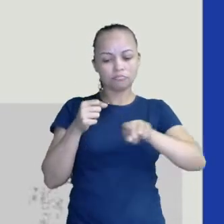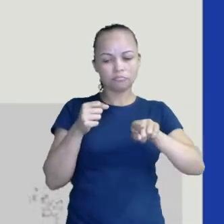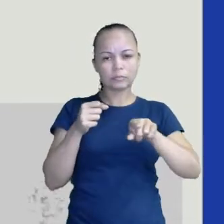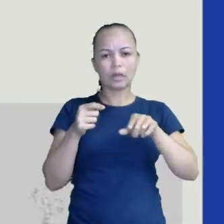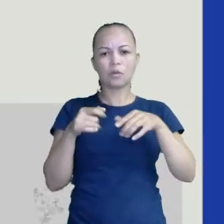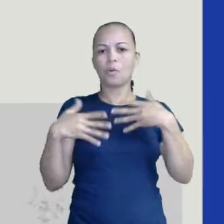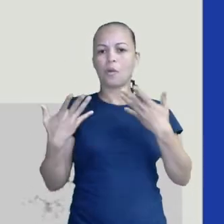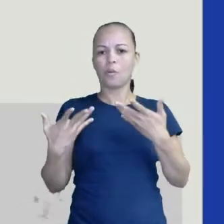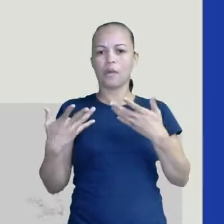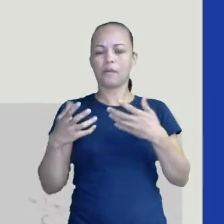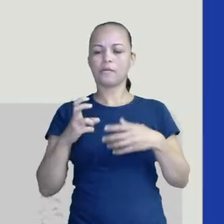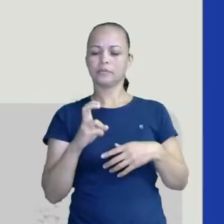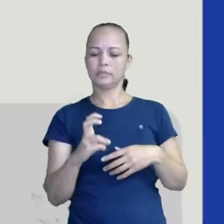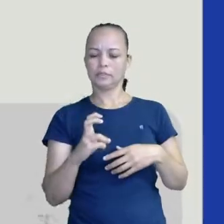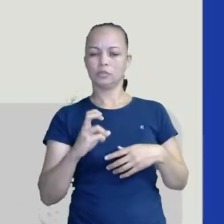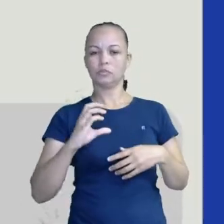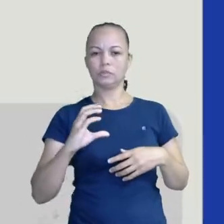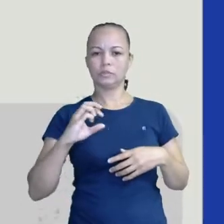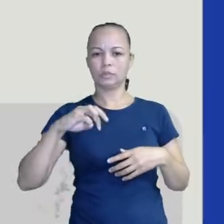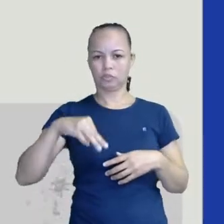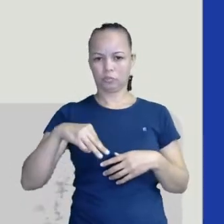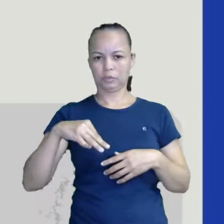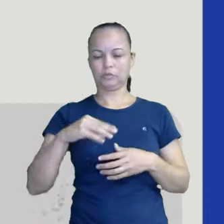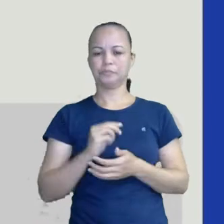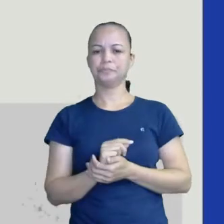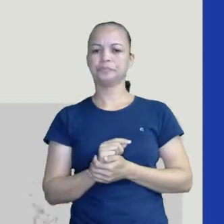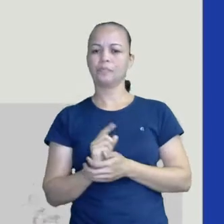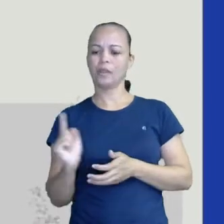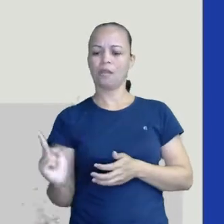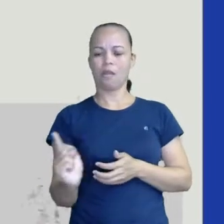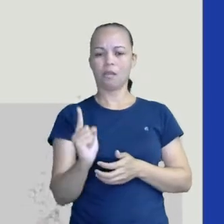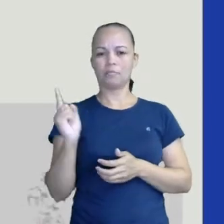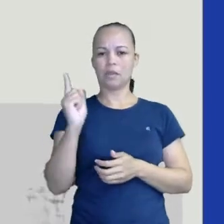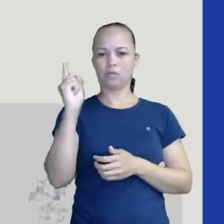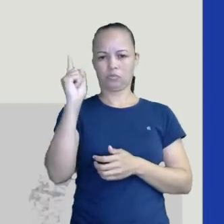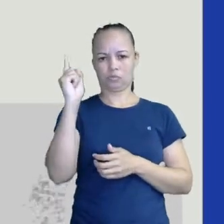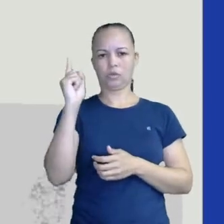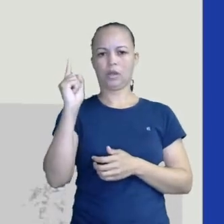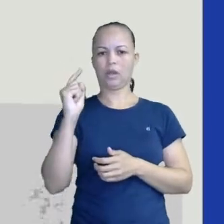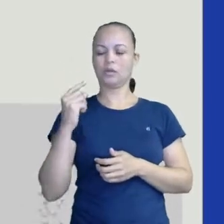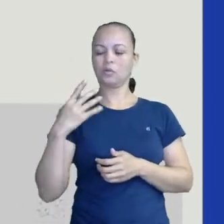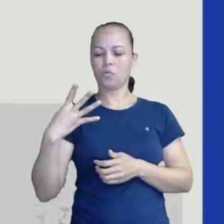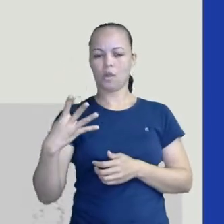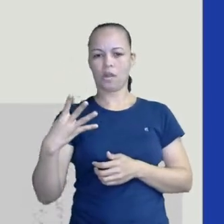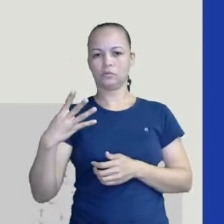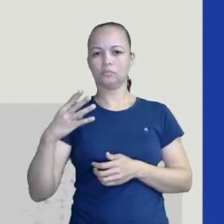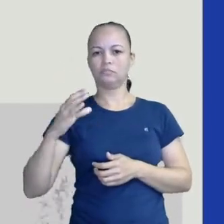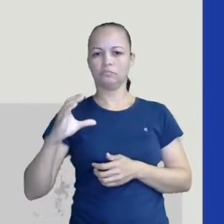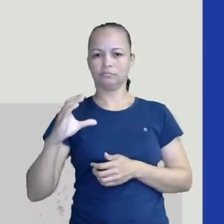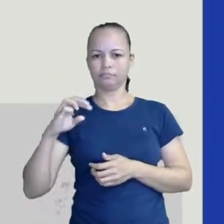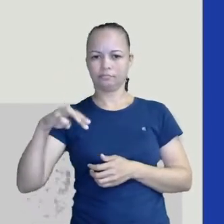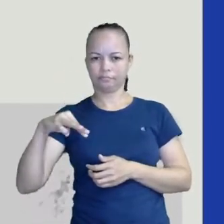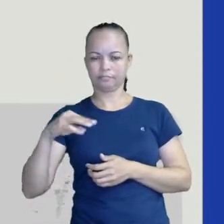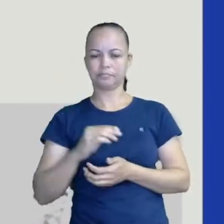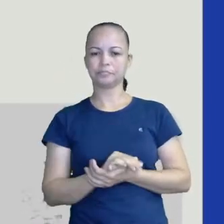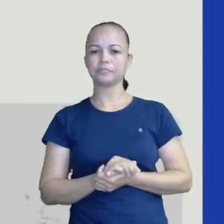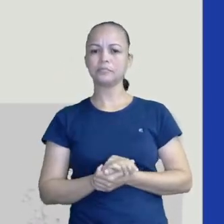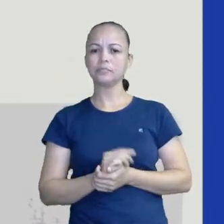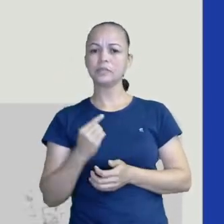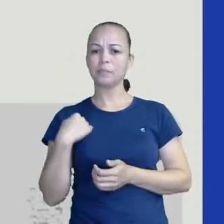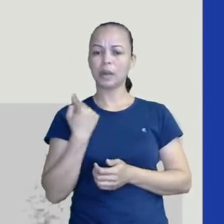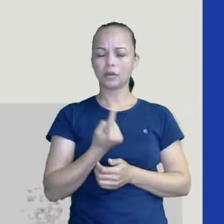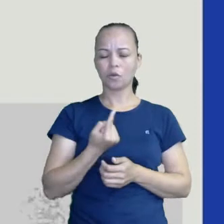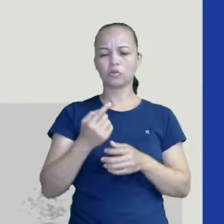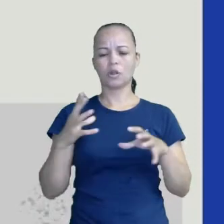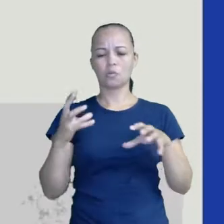é 5 cm e a minha altura 4 cm para a gente